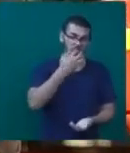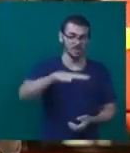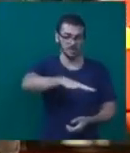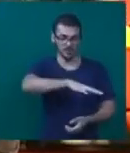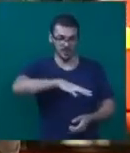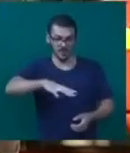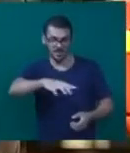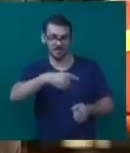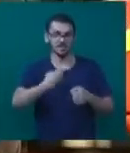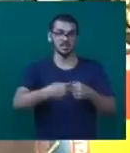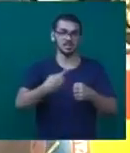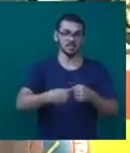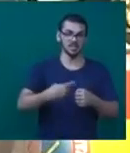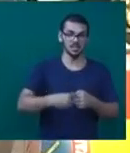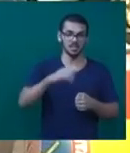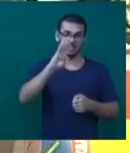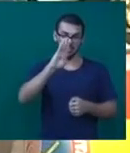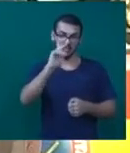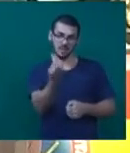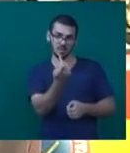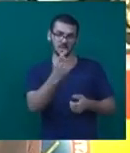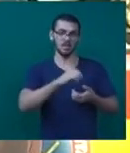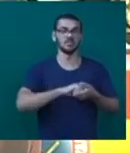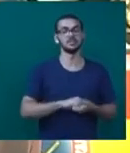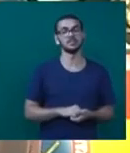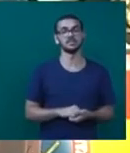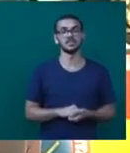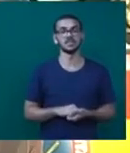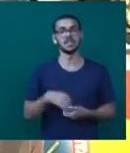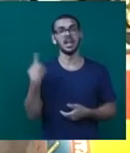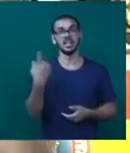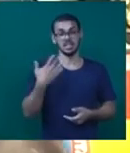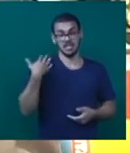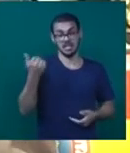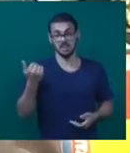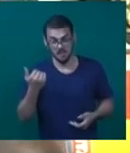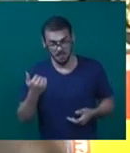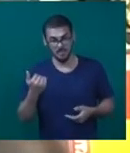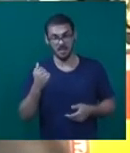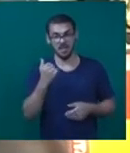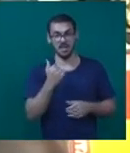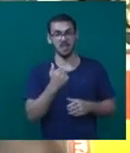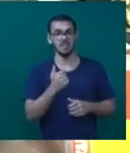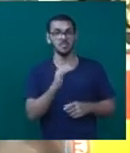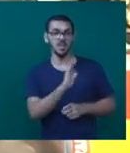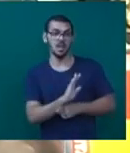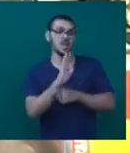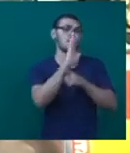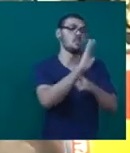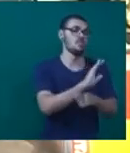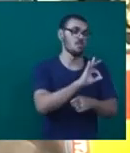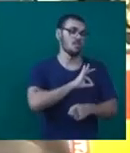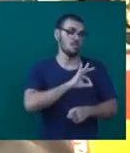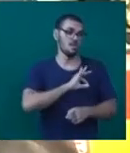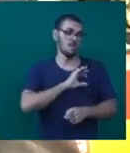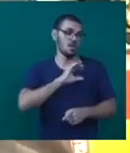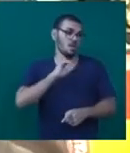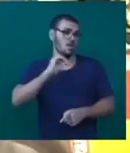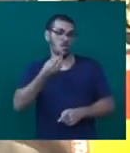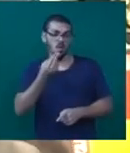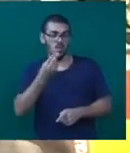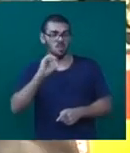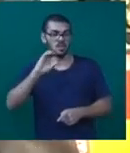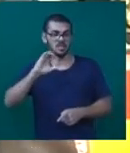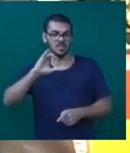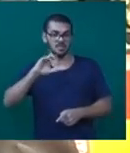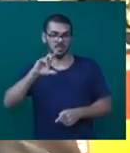metropolitana de Belo Horizonte. Geralmente, nós somos acionados em apoio, seja a Polícia Militar ou a Polícia Civil, quando envolve